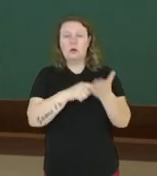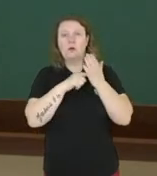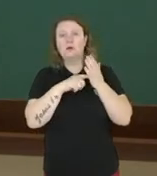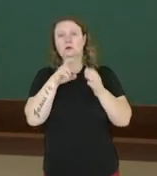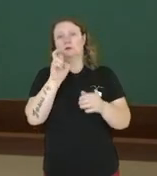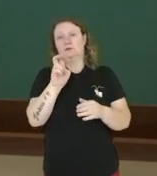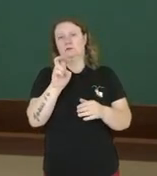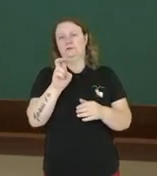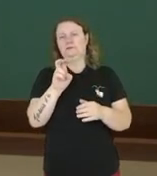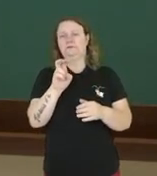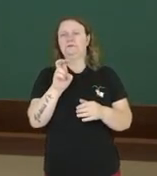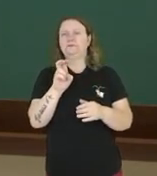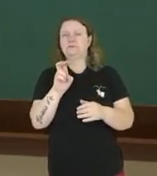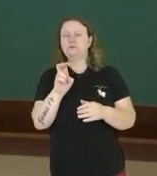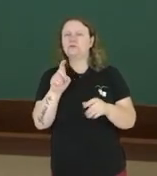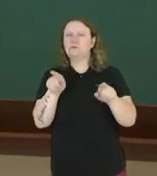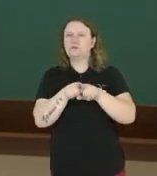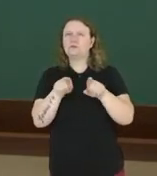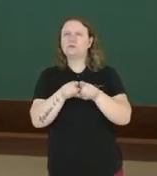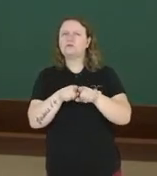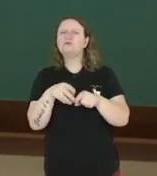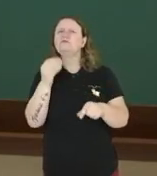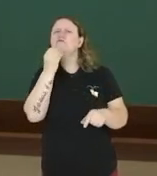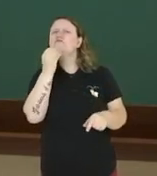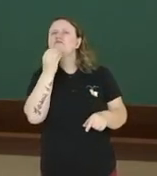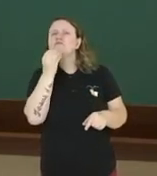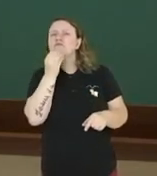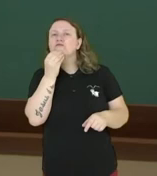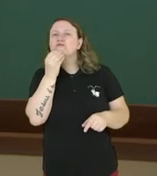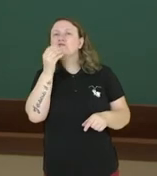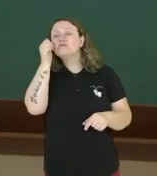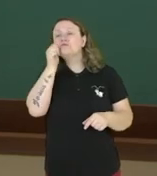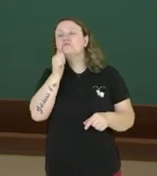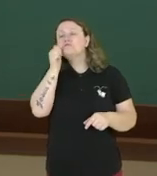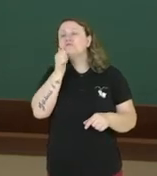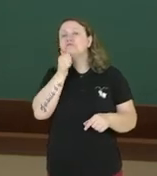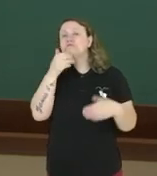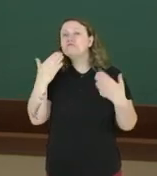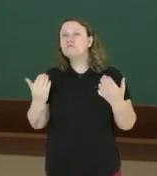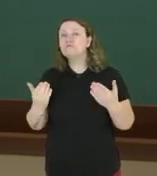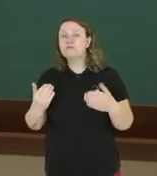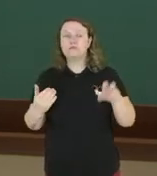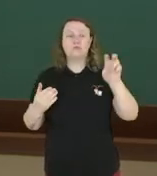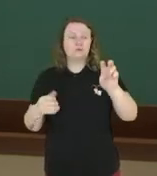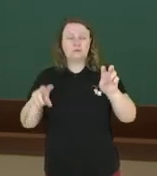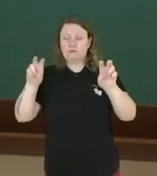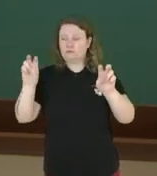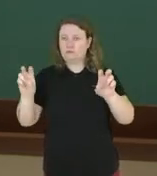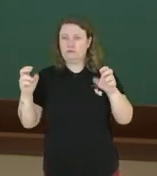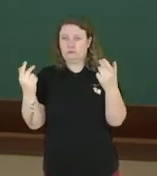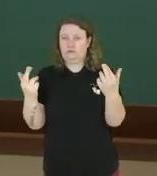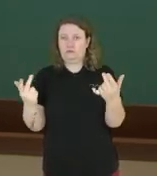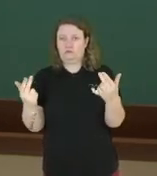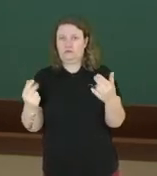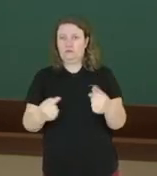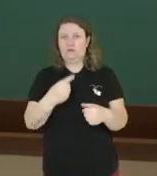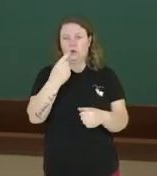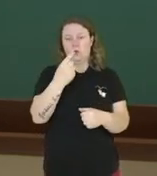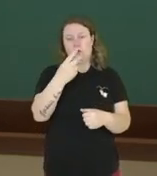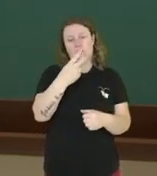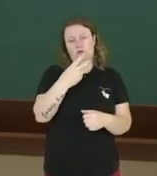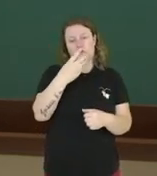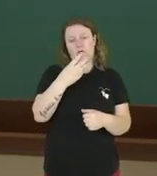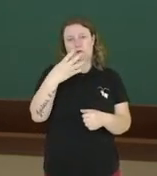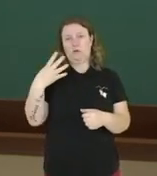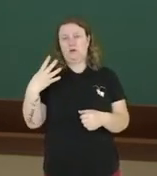situação. Caiu 5 no dado, qual é a chance da Ana? Então se der 5, a Ana empata. Se der 1, 2, 3 ou 4,